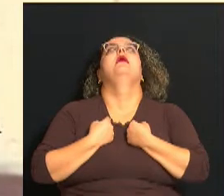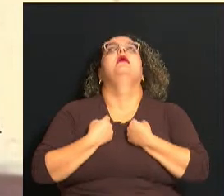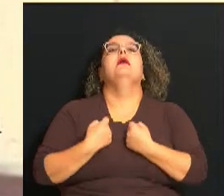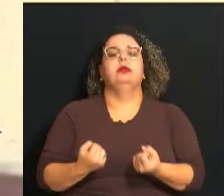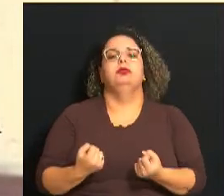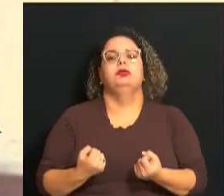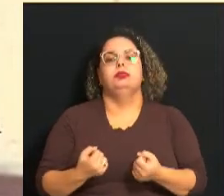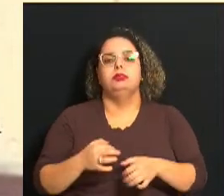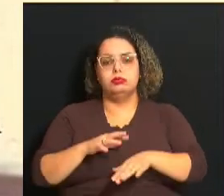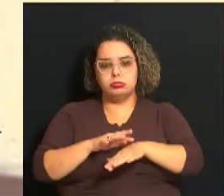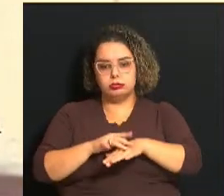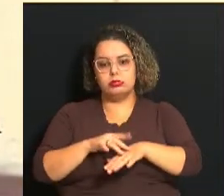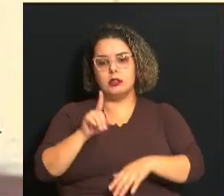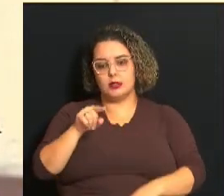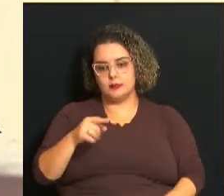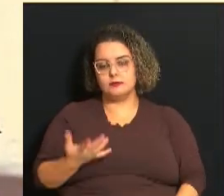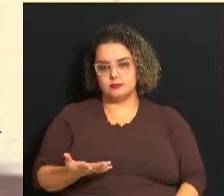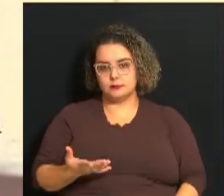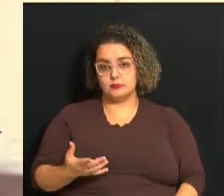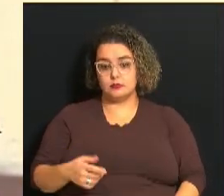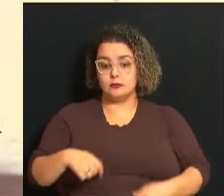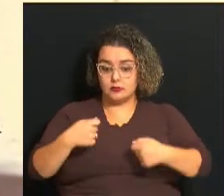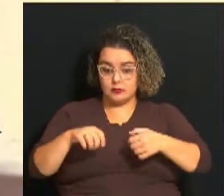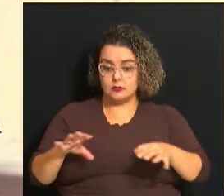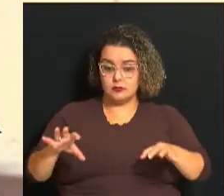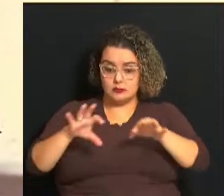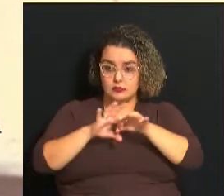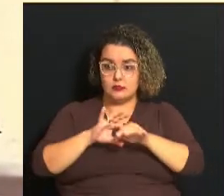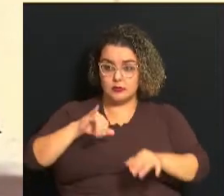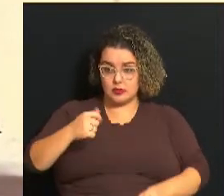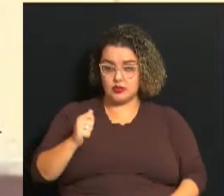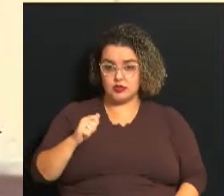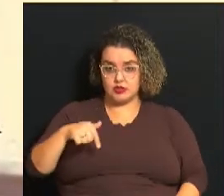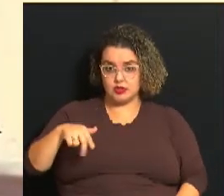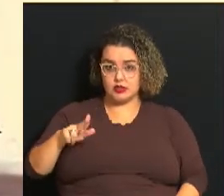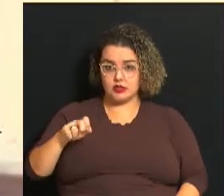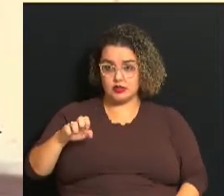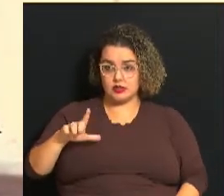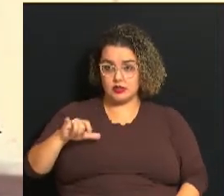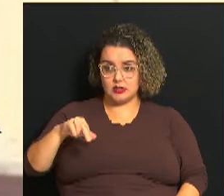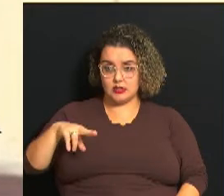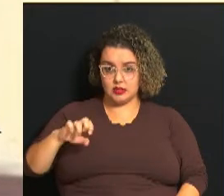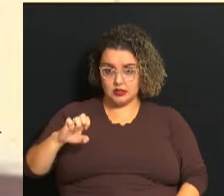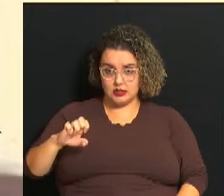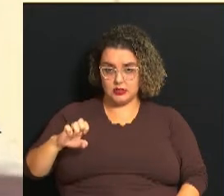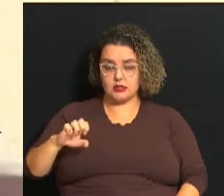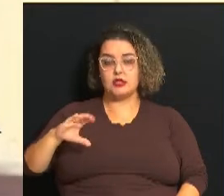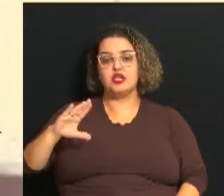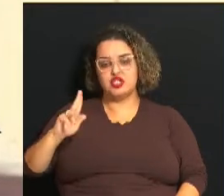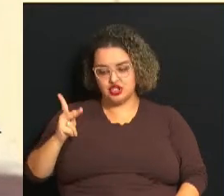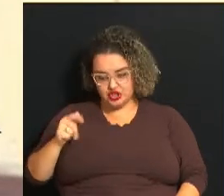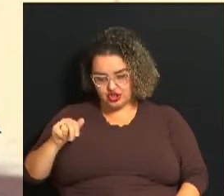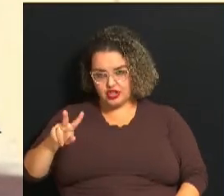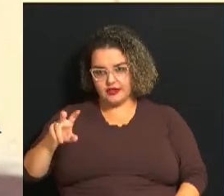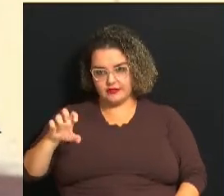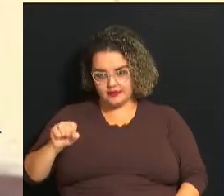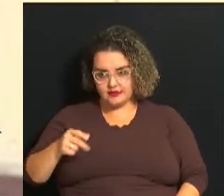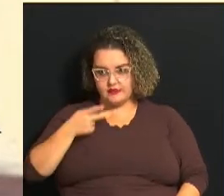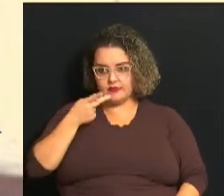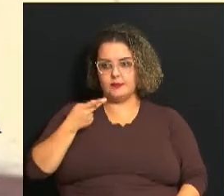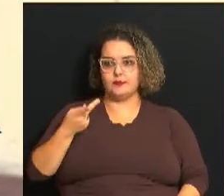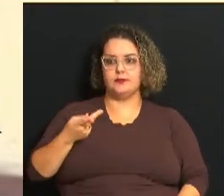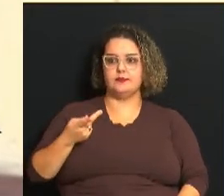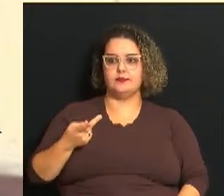mesmo por isso precisamos nos unir a Jaqueline Chaves volta e fala o seguinte fui condenada